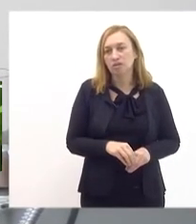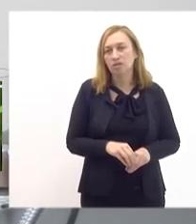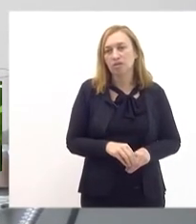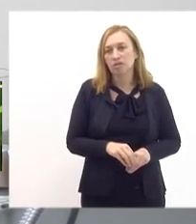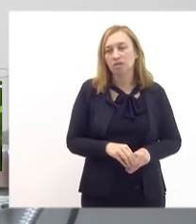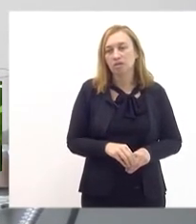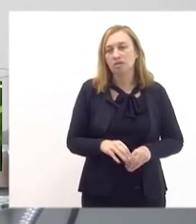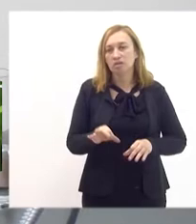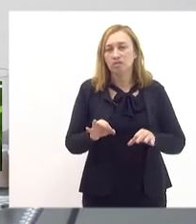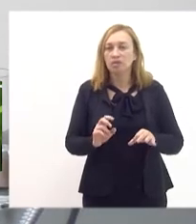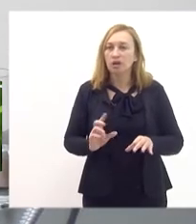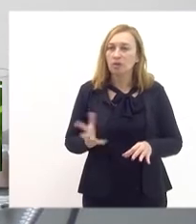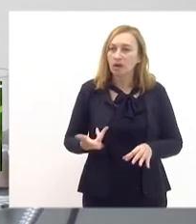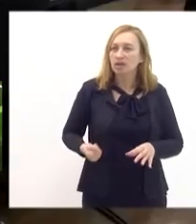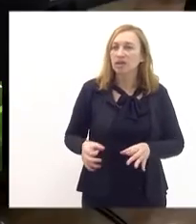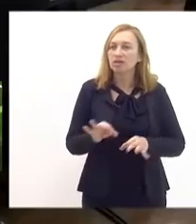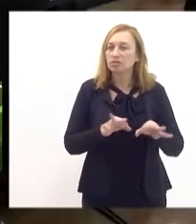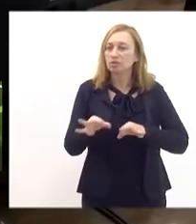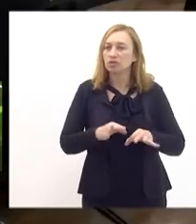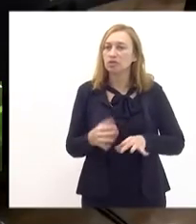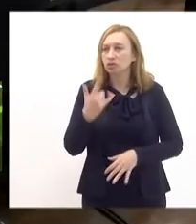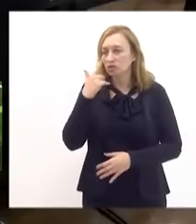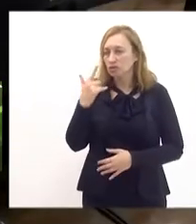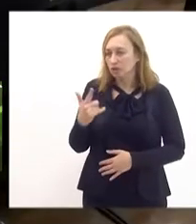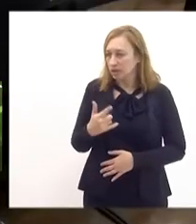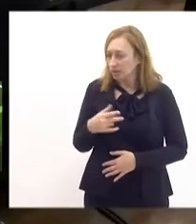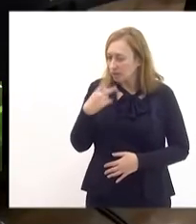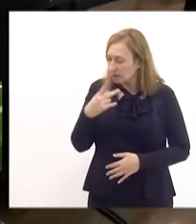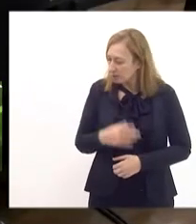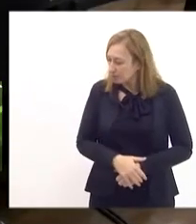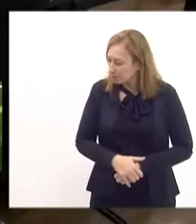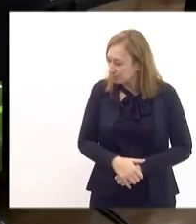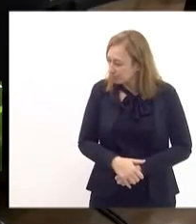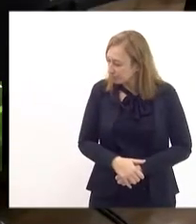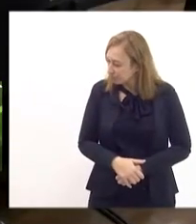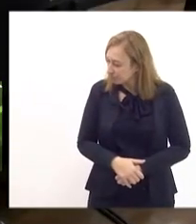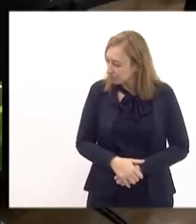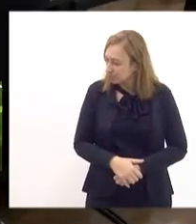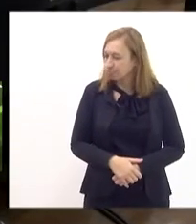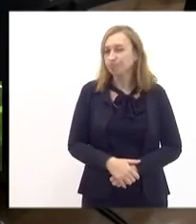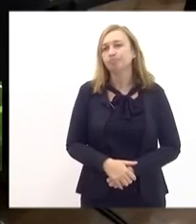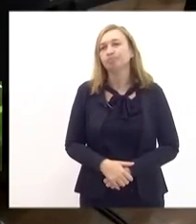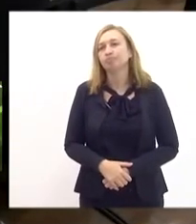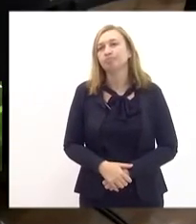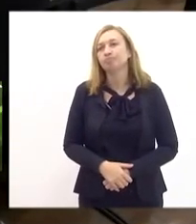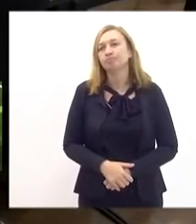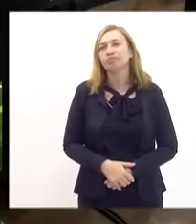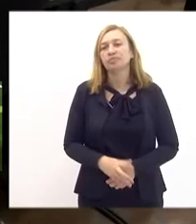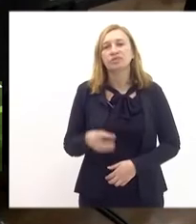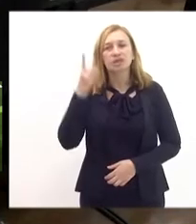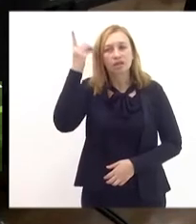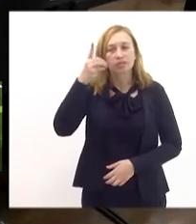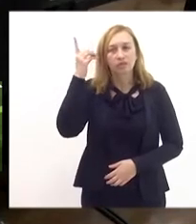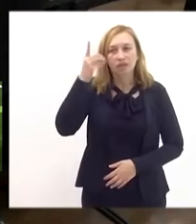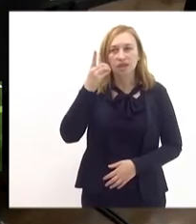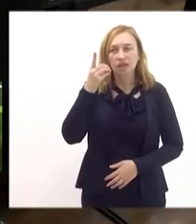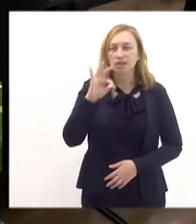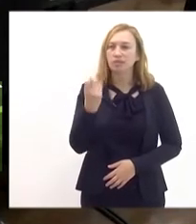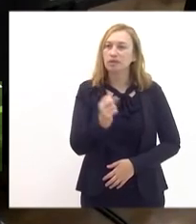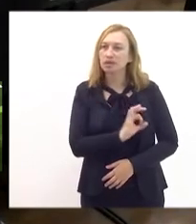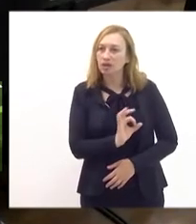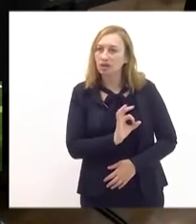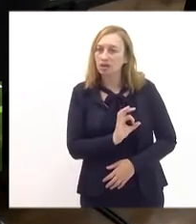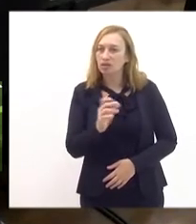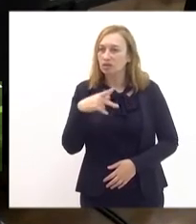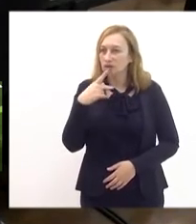efetividade ao programa. Doutor André, deixa eu aqui sintetizar a sugestão da deputada Marta Rocha, que é